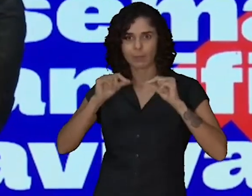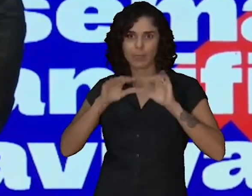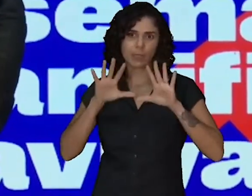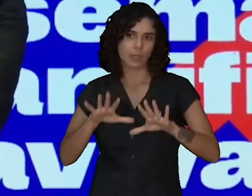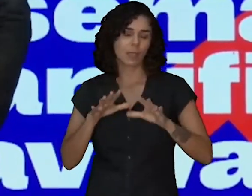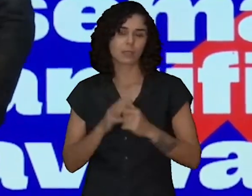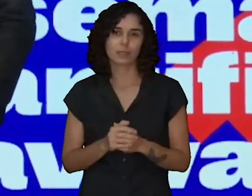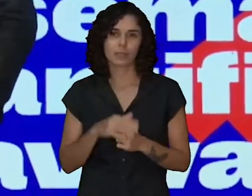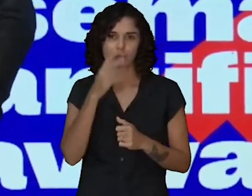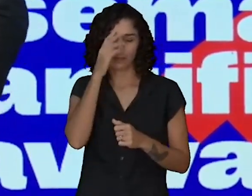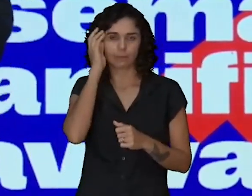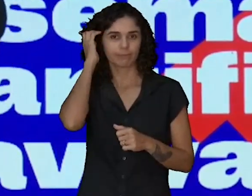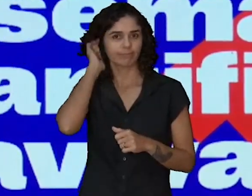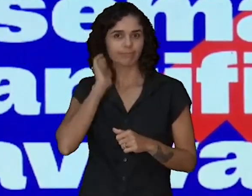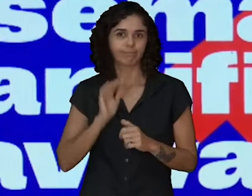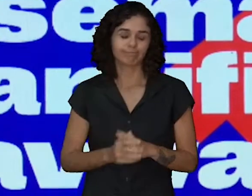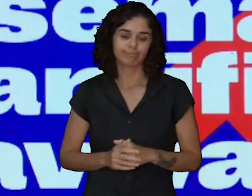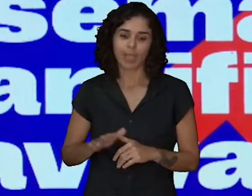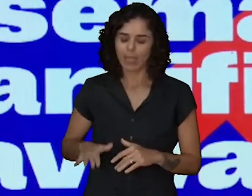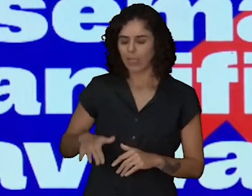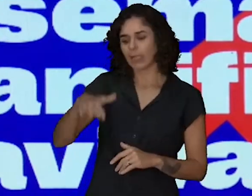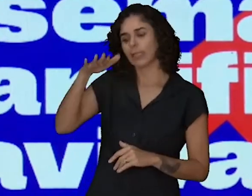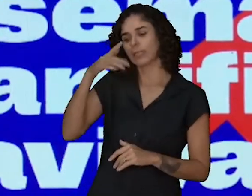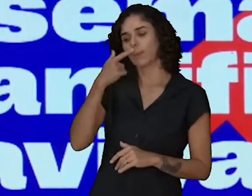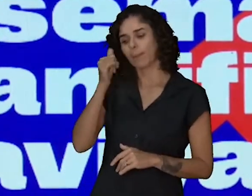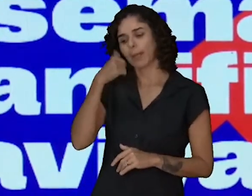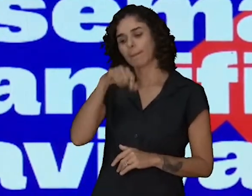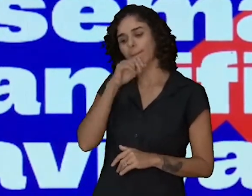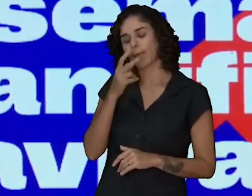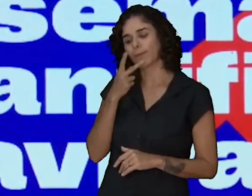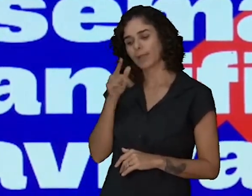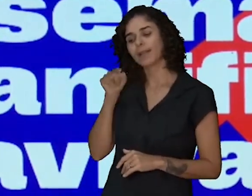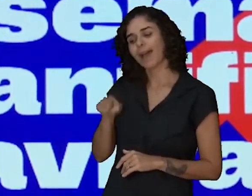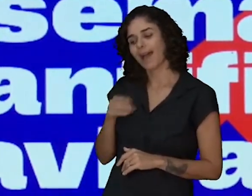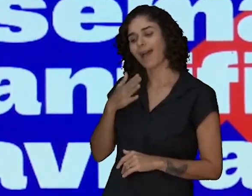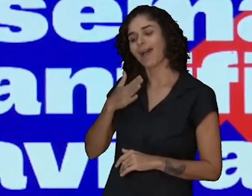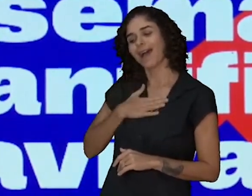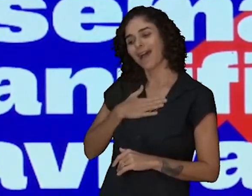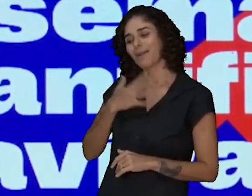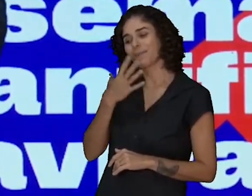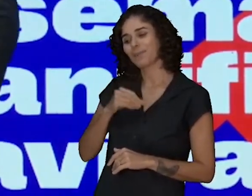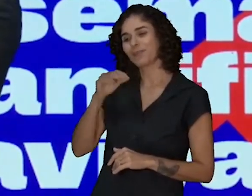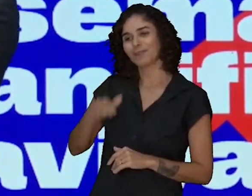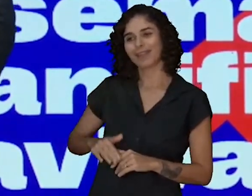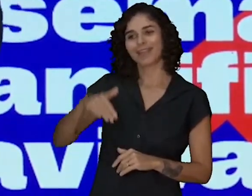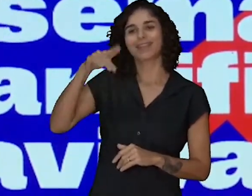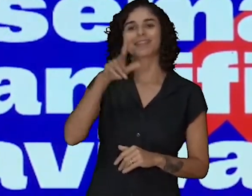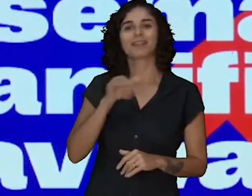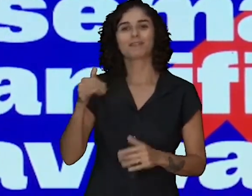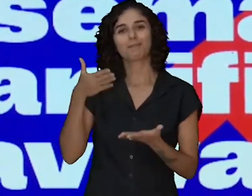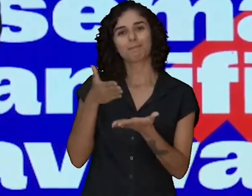ouviu desde criancinha. Você cresceu, o papai dizia, meu filho vai crescer e vai passar no TCU.